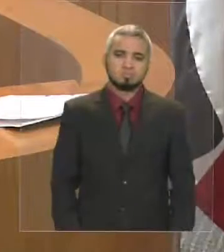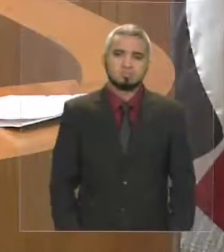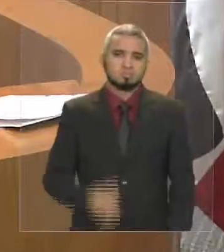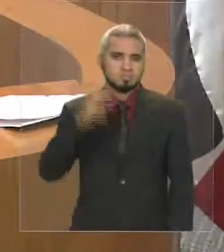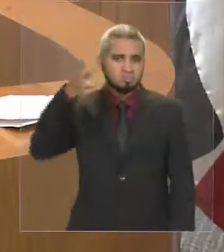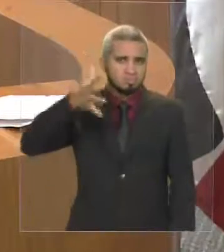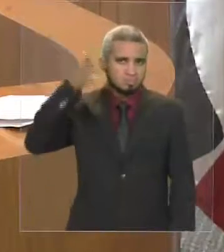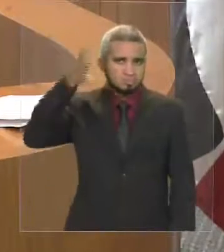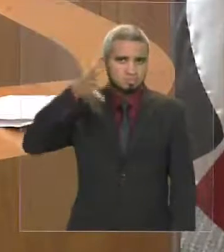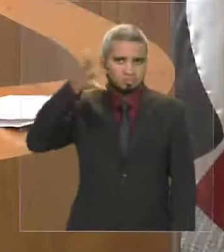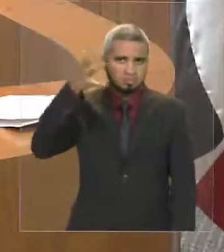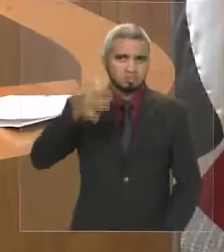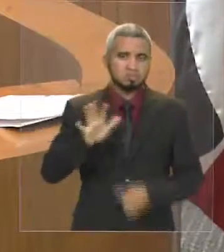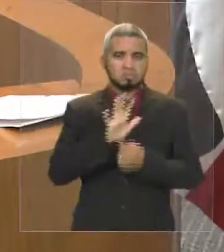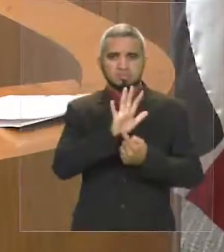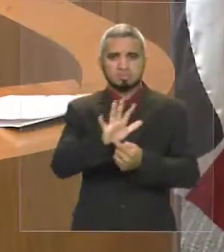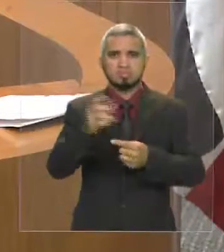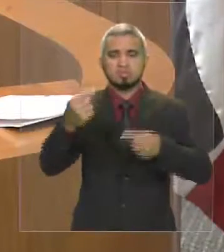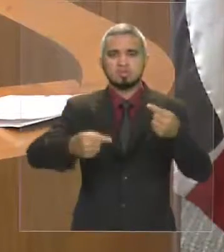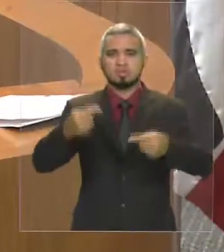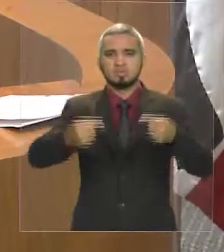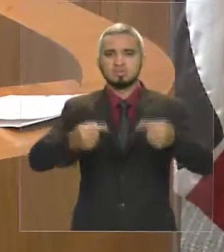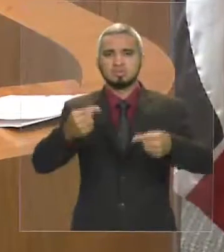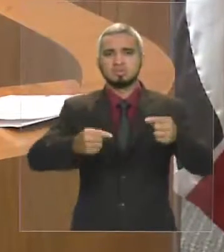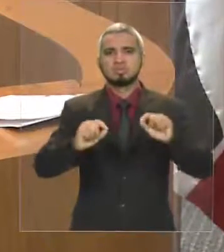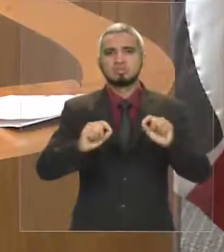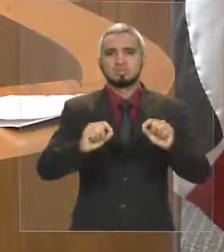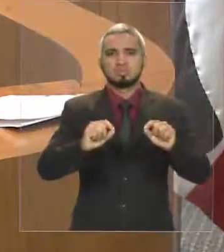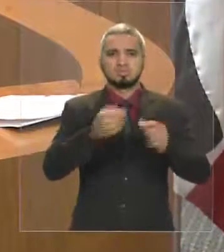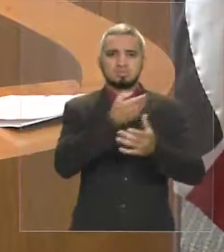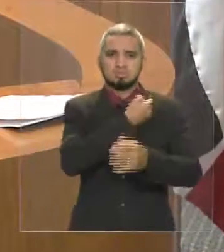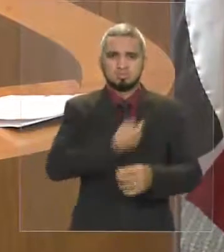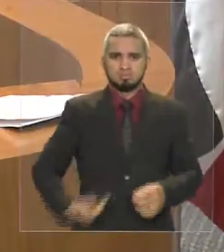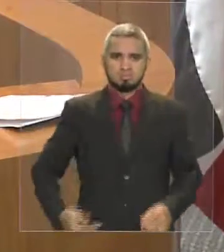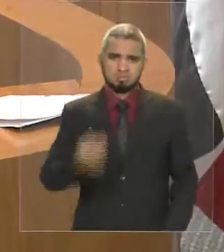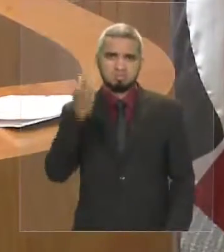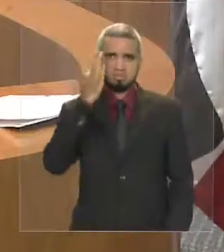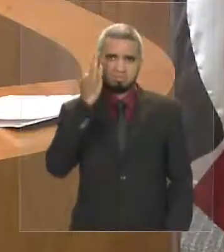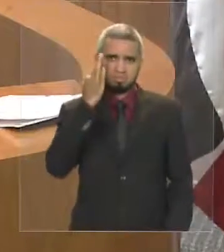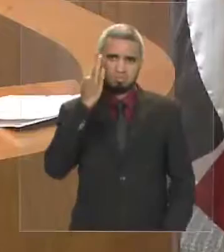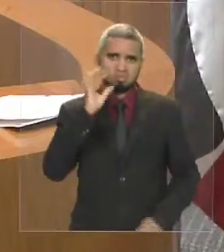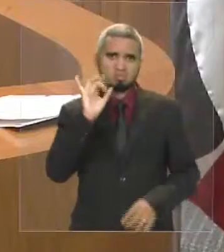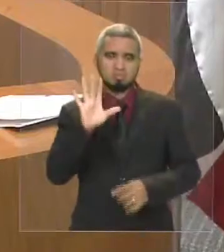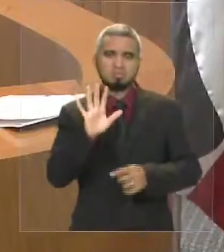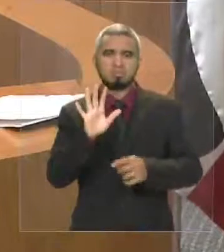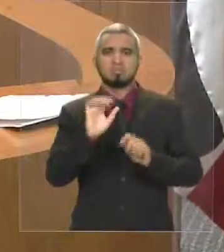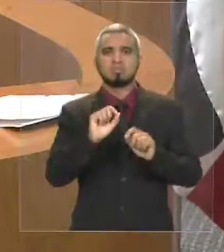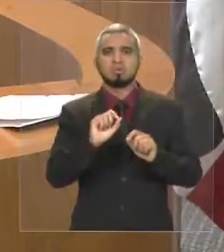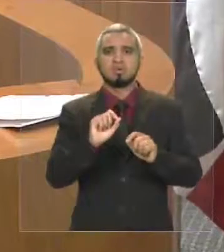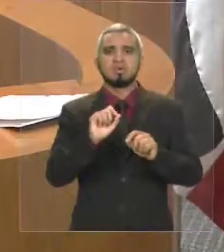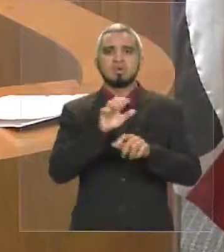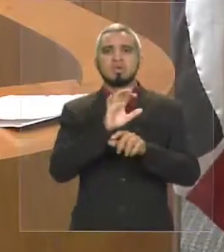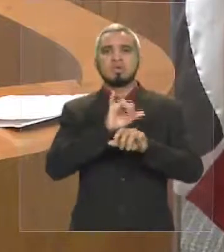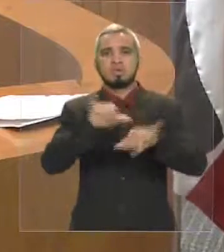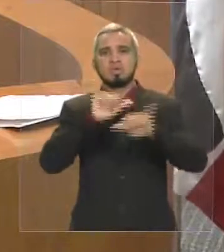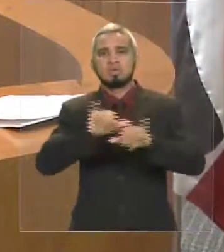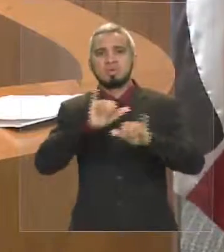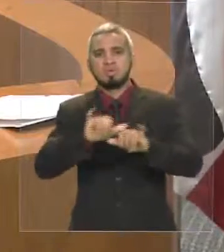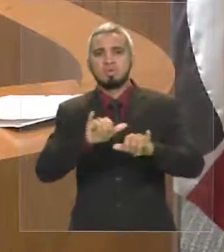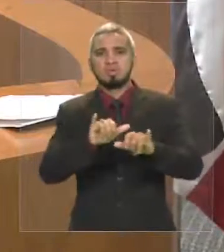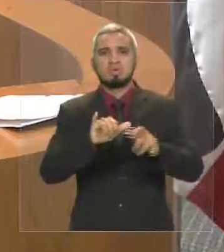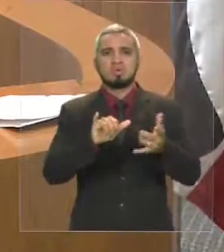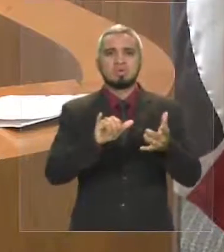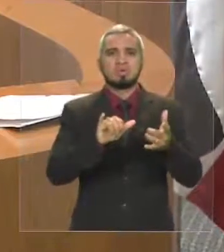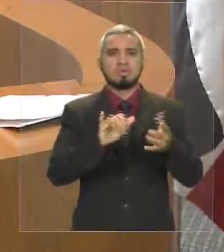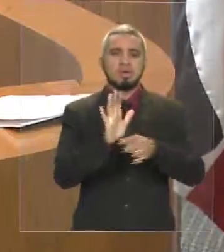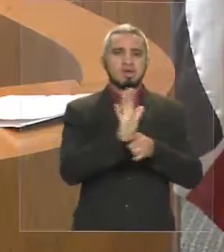essa política errática fiscal do governo, né? Quando se prega taxar grandes fortunas e favorecer